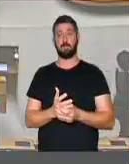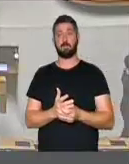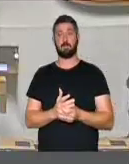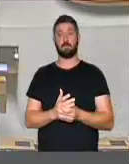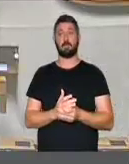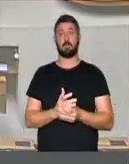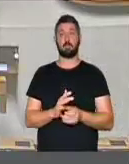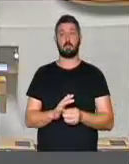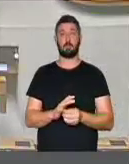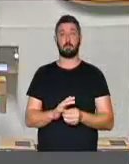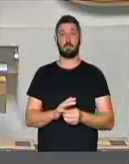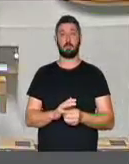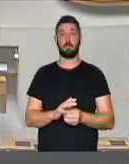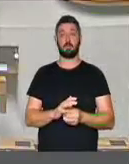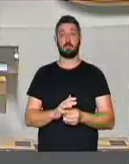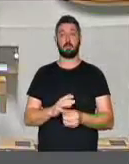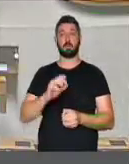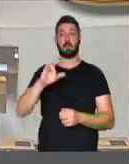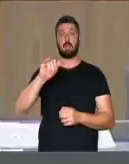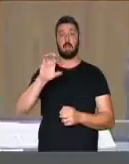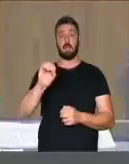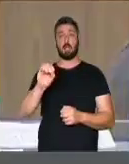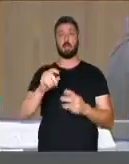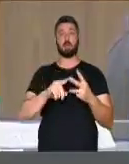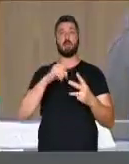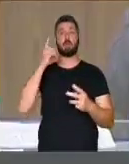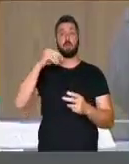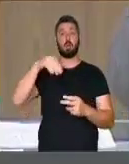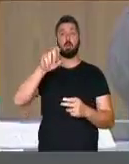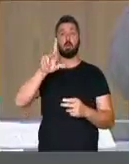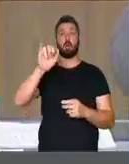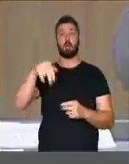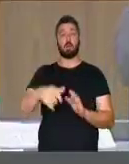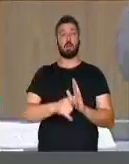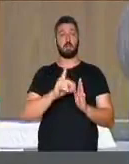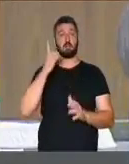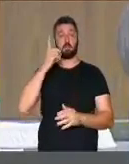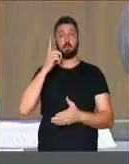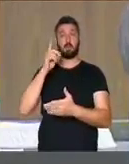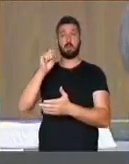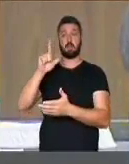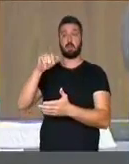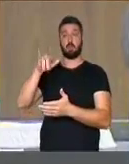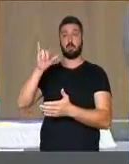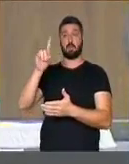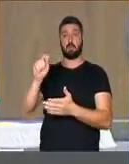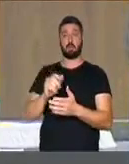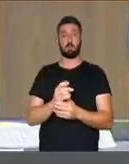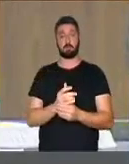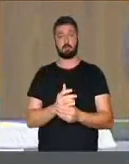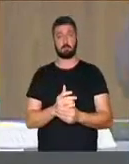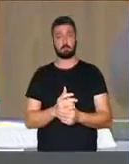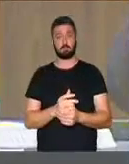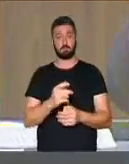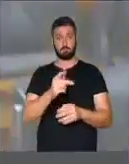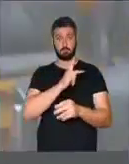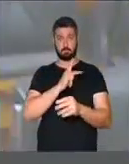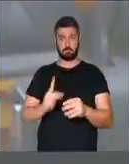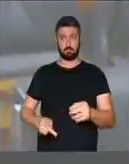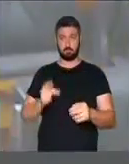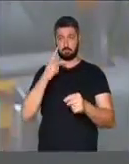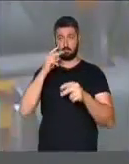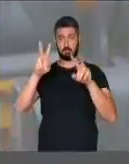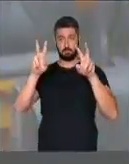Caio Nácio, deputado Renato Mulim, enquanto sobe na tribuna, Daniel Almeida, um minuto. Senhor presidente, para fazer um